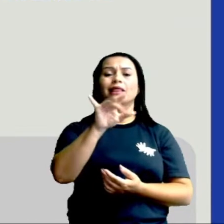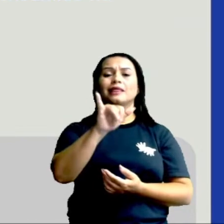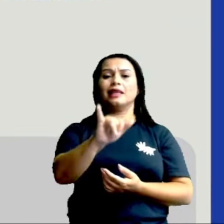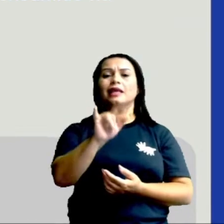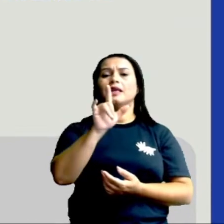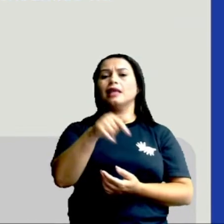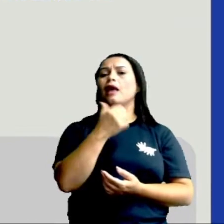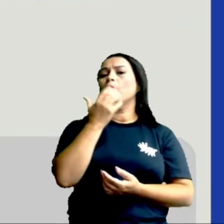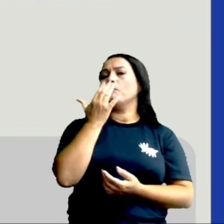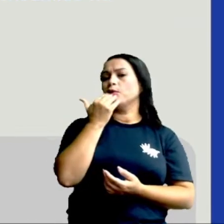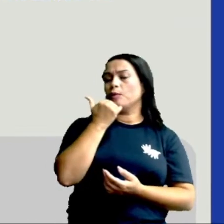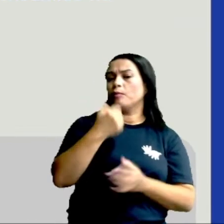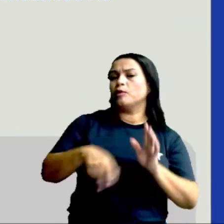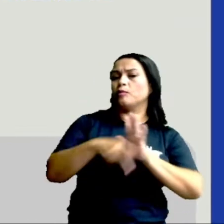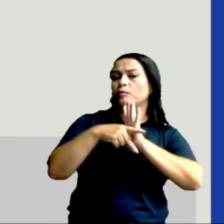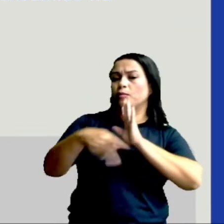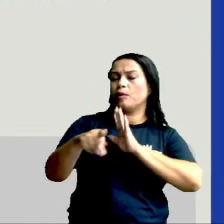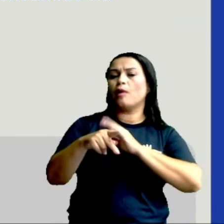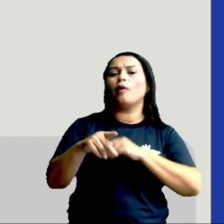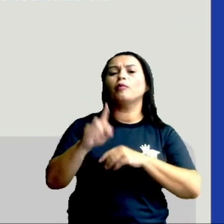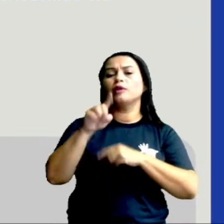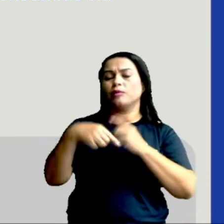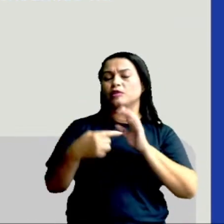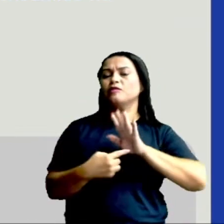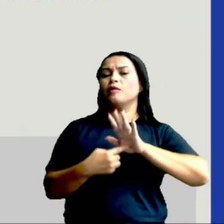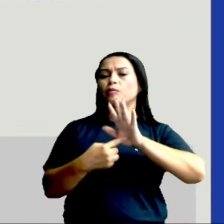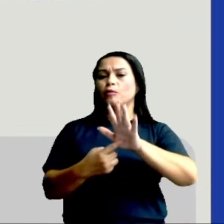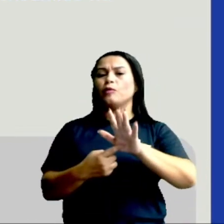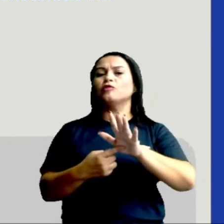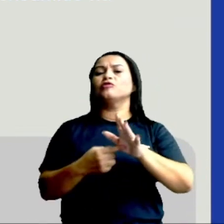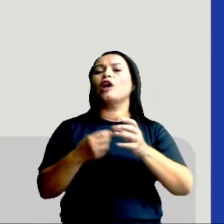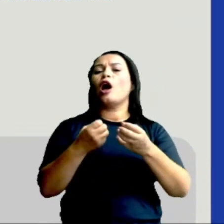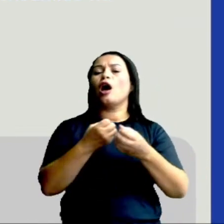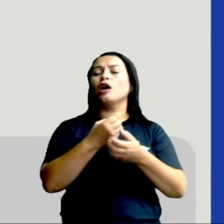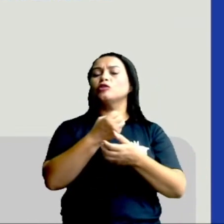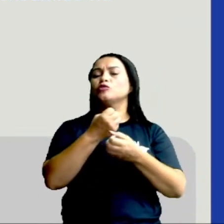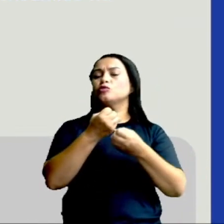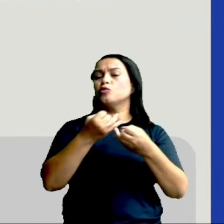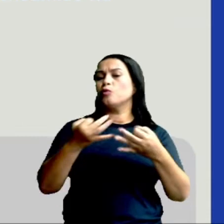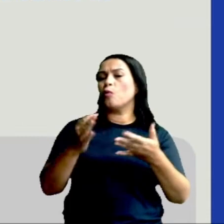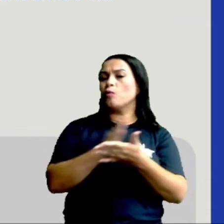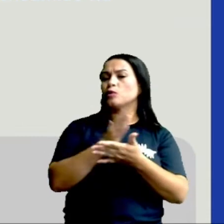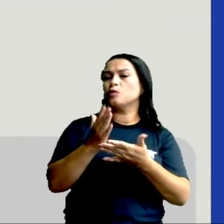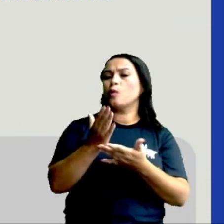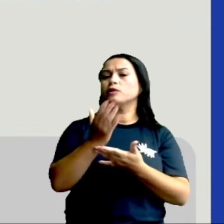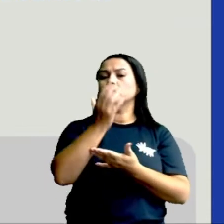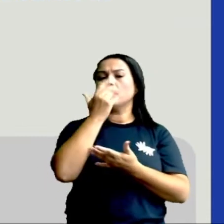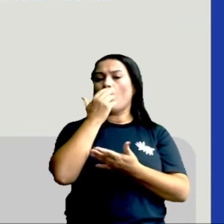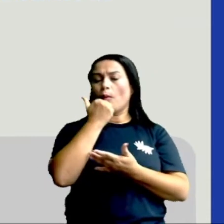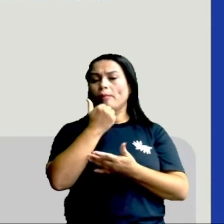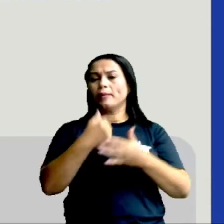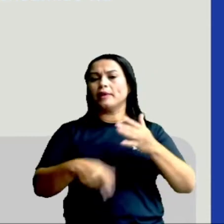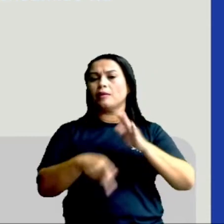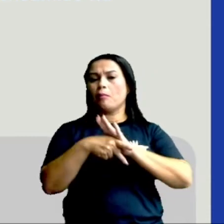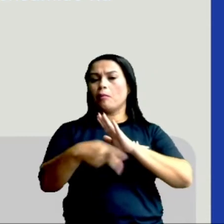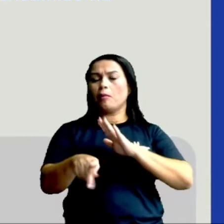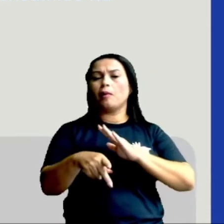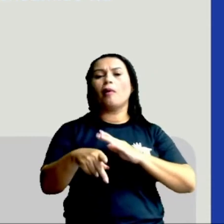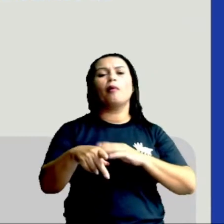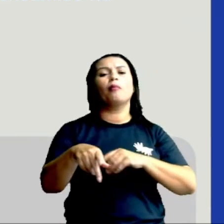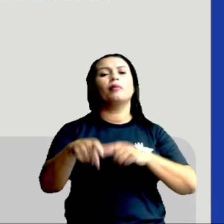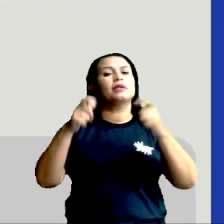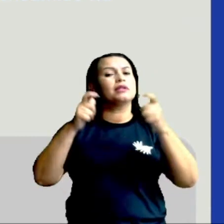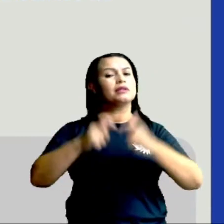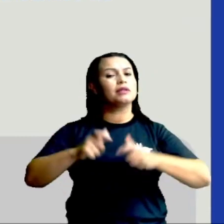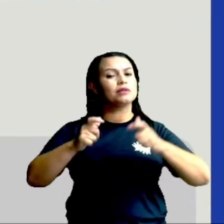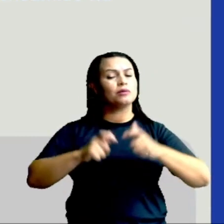e mais para frente a gente vai ver na parte gastronômica da região centro-oeste, vai ver um pouquinho sobre esse tipo de